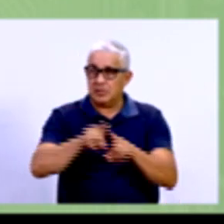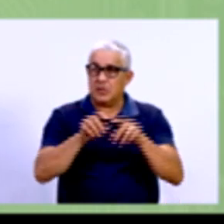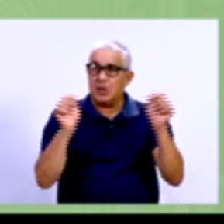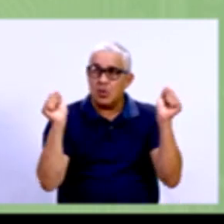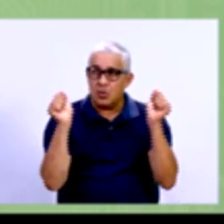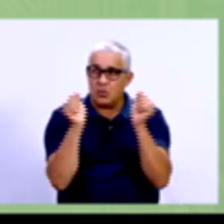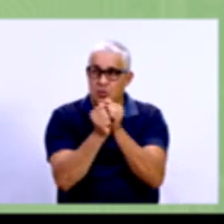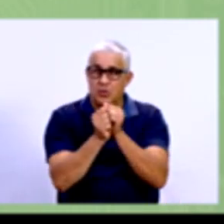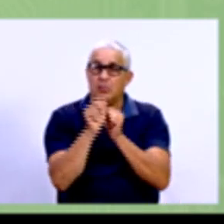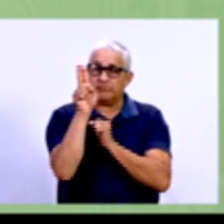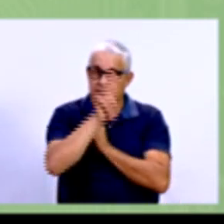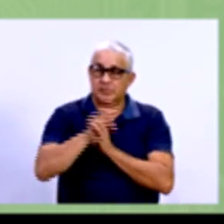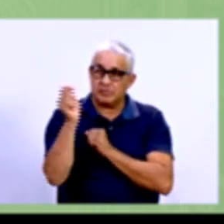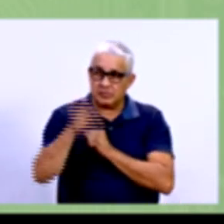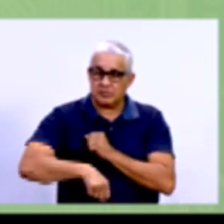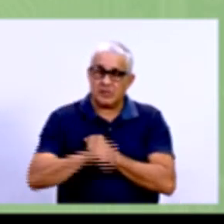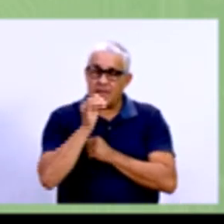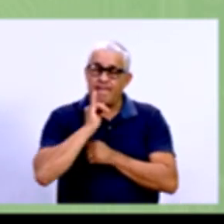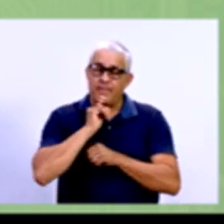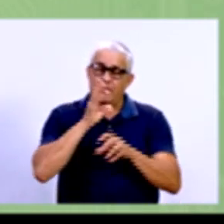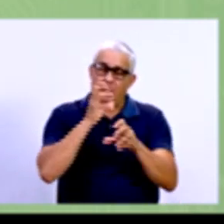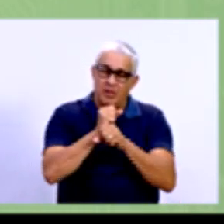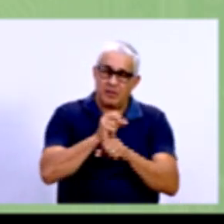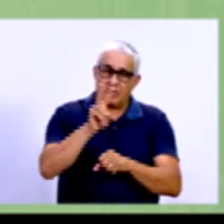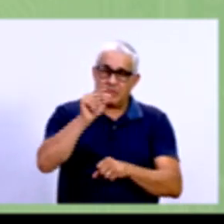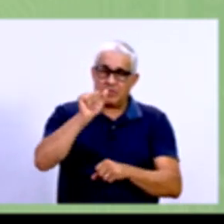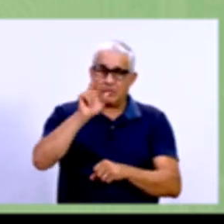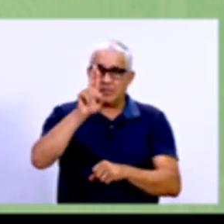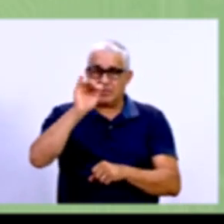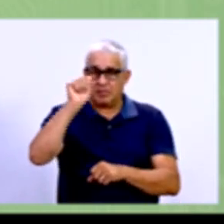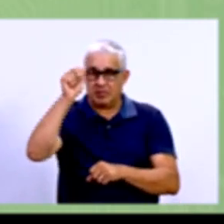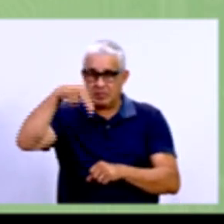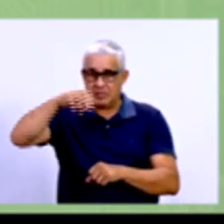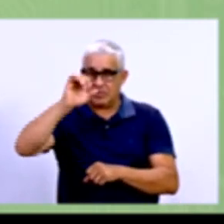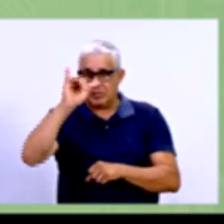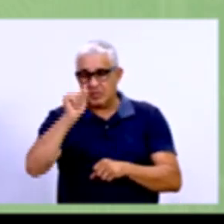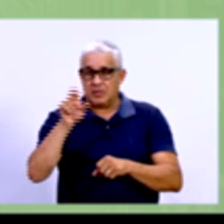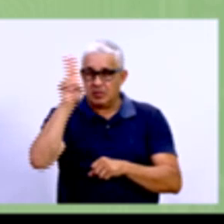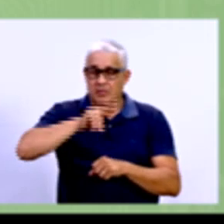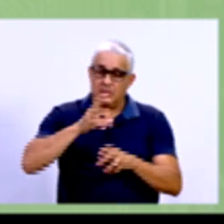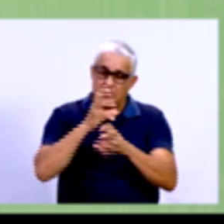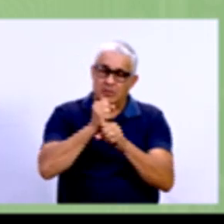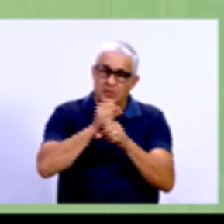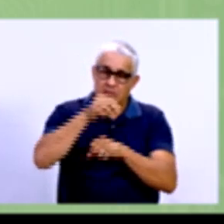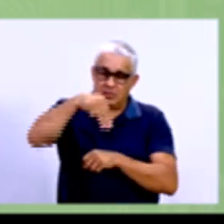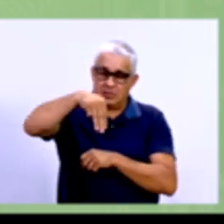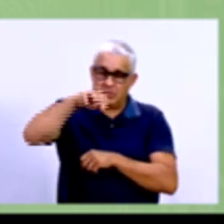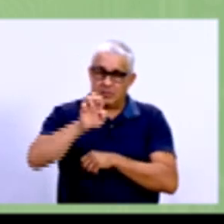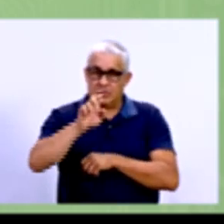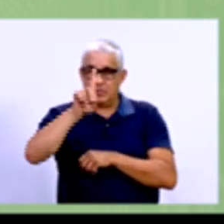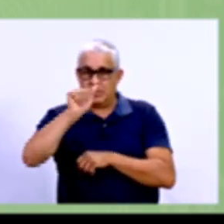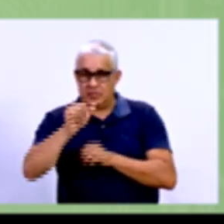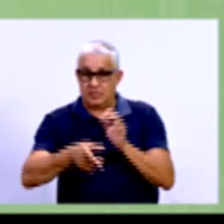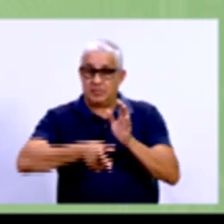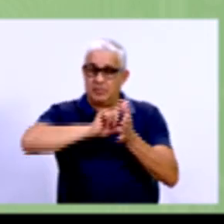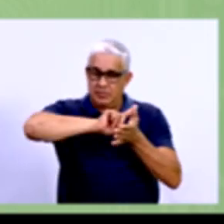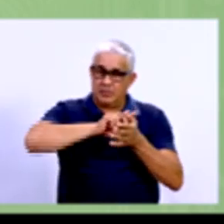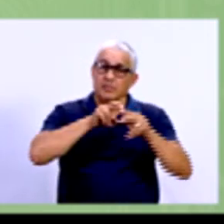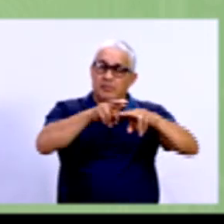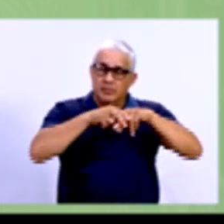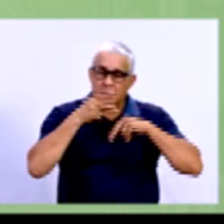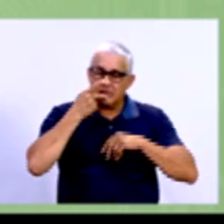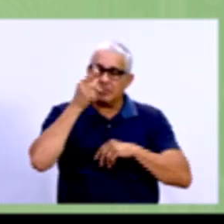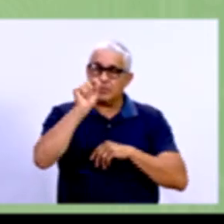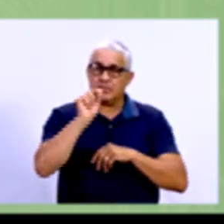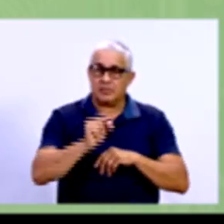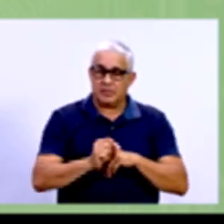gente fazer o cálculo, por exemplo, da variância do desvio padrão, a gente usa o cálculo da média antes. Então, por isso que a gente fala